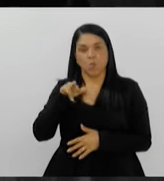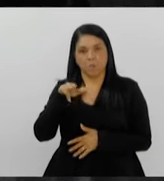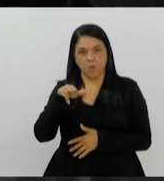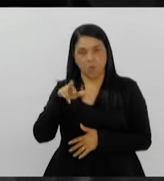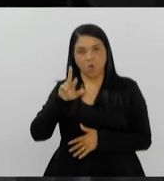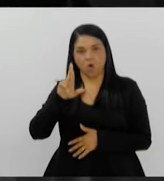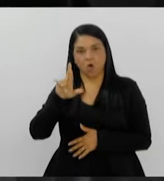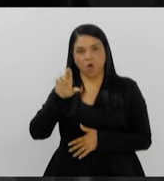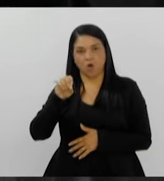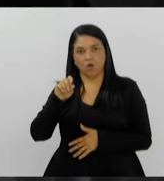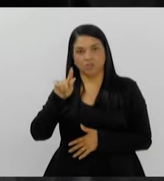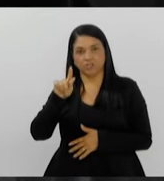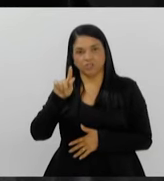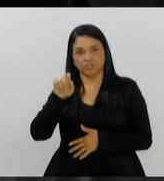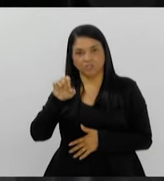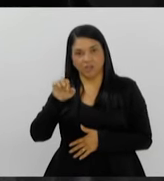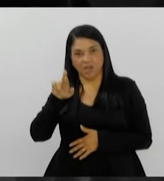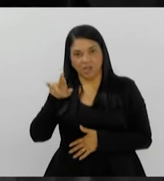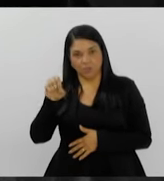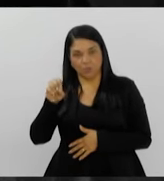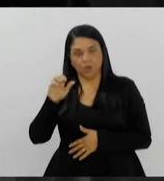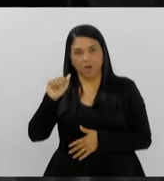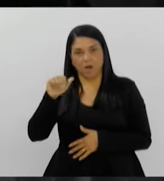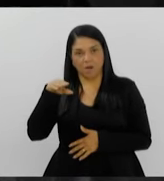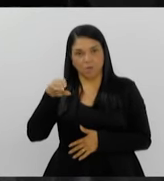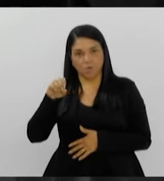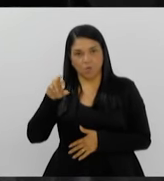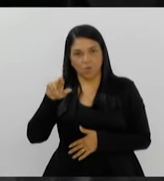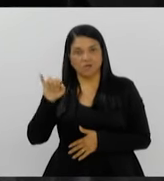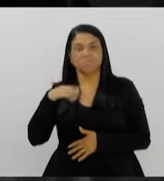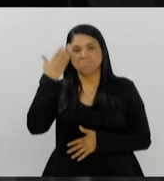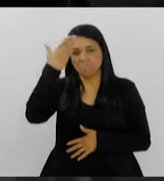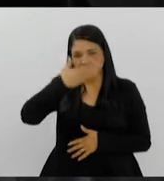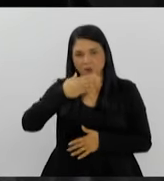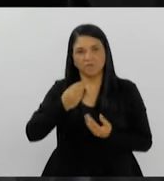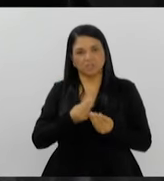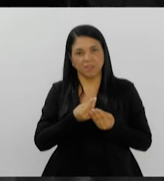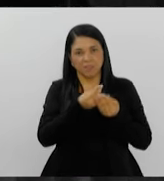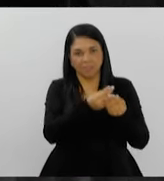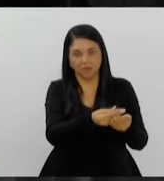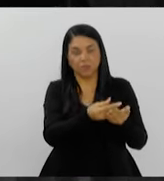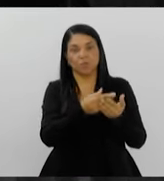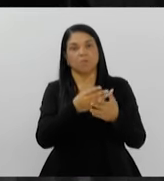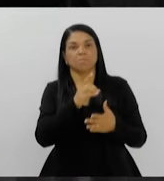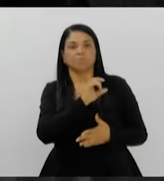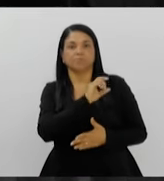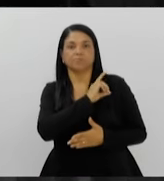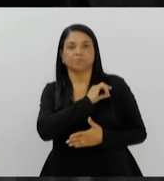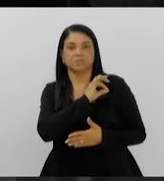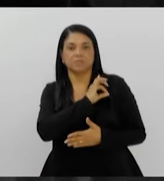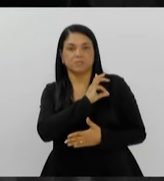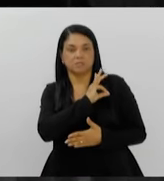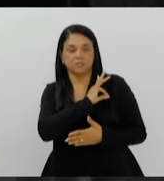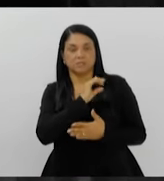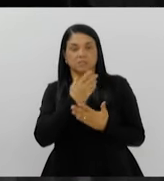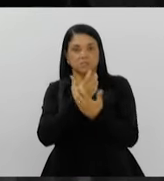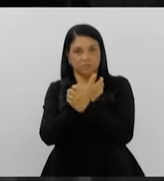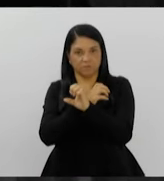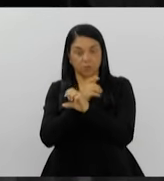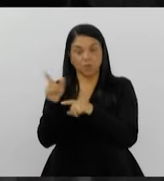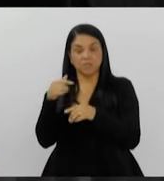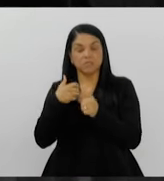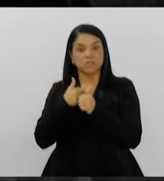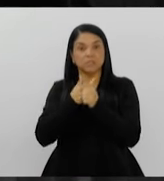Amorim está tudo comprovado e entregue a polícia civil ele começou a seguir o meu irmão Vereador Rogério Amorin nas redes